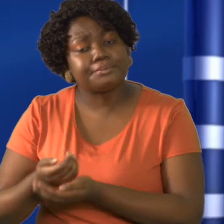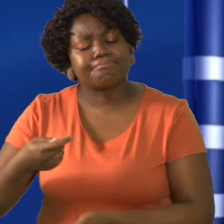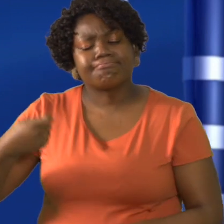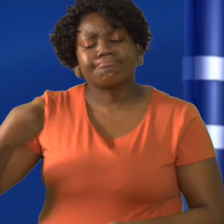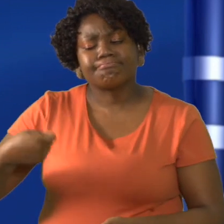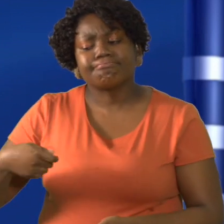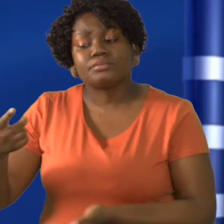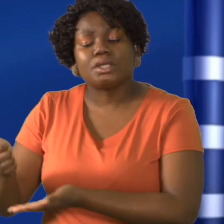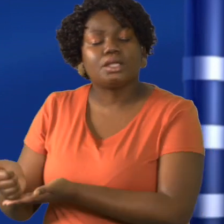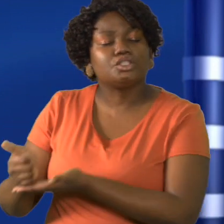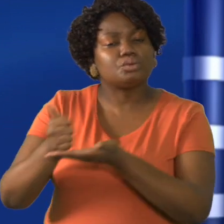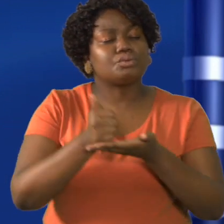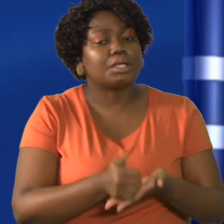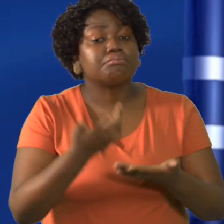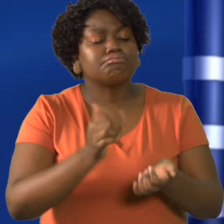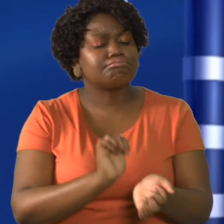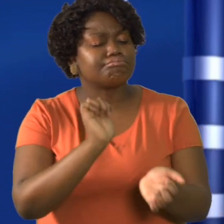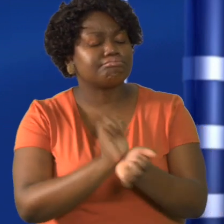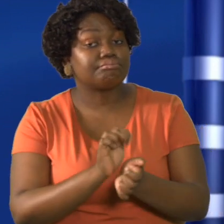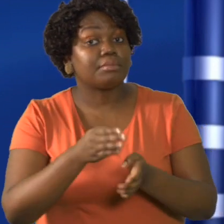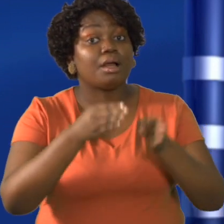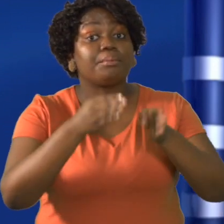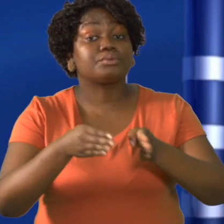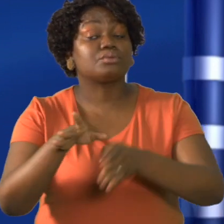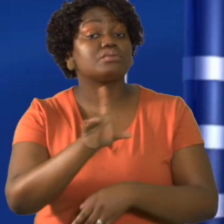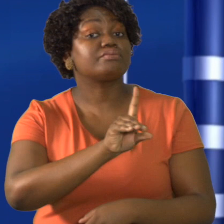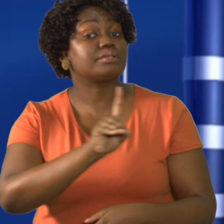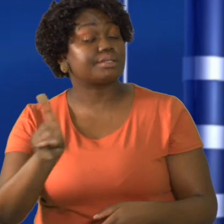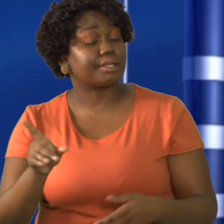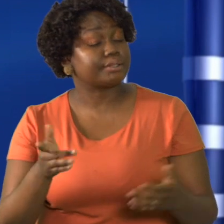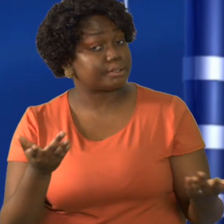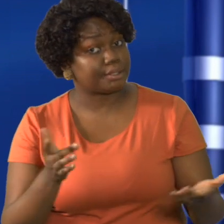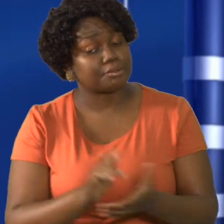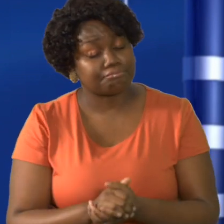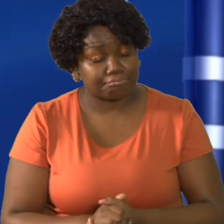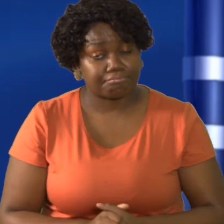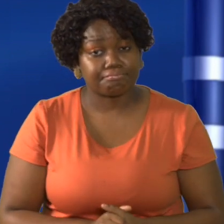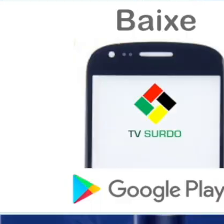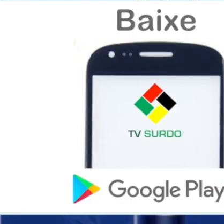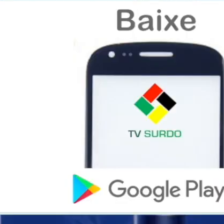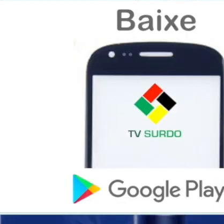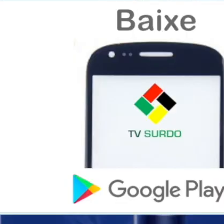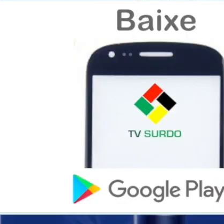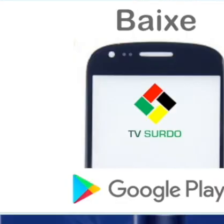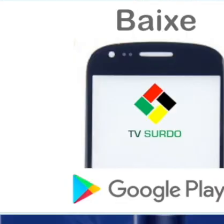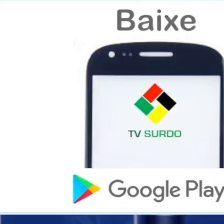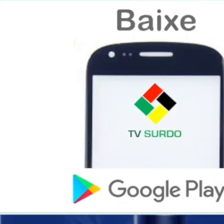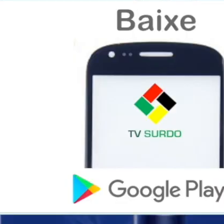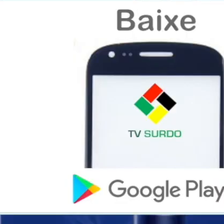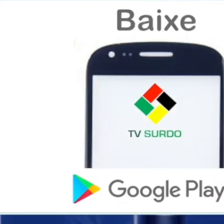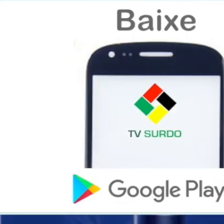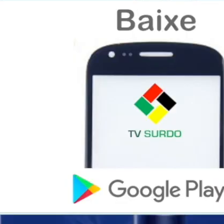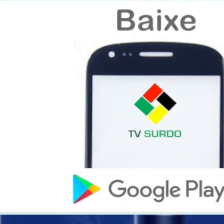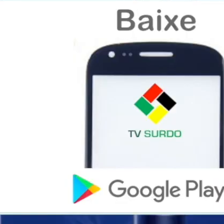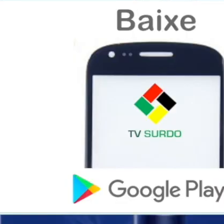o clamor de prisioneiros estrangeiros e com deficiência para uma maior intervenção da justiça. Você acompanhou também